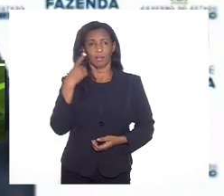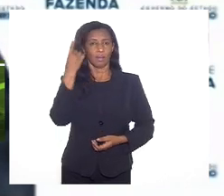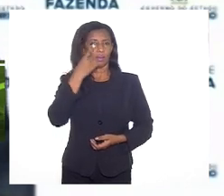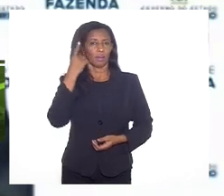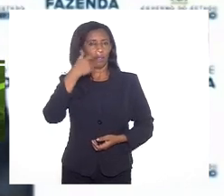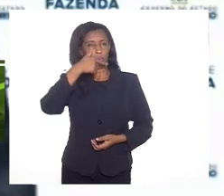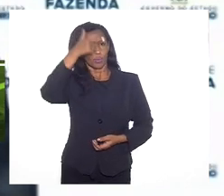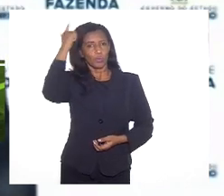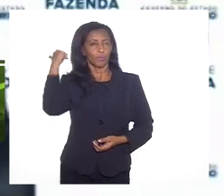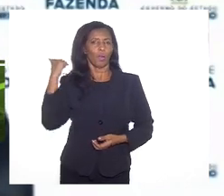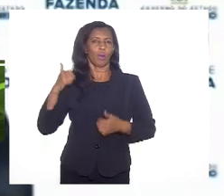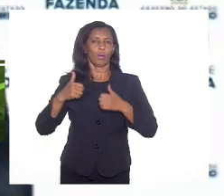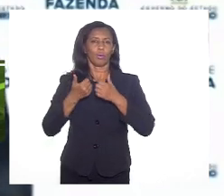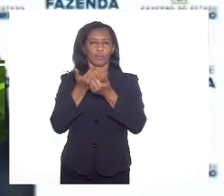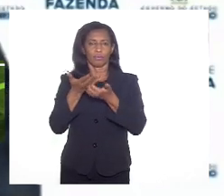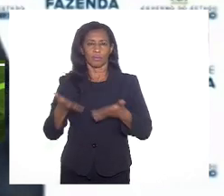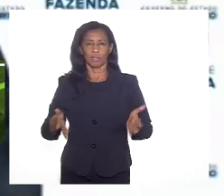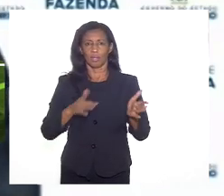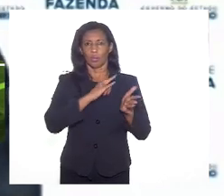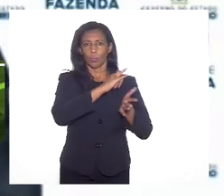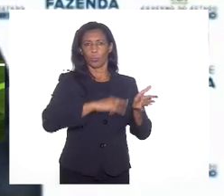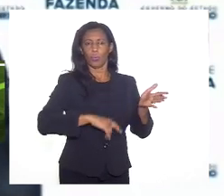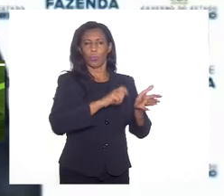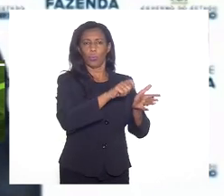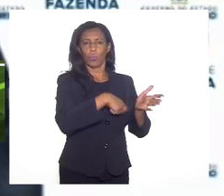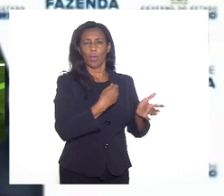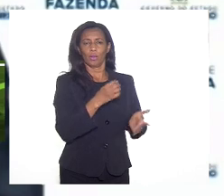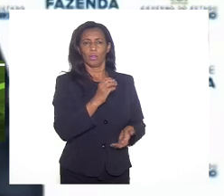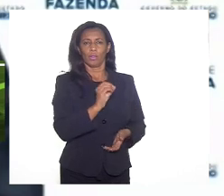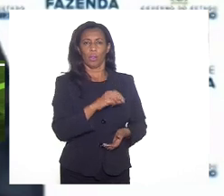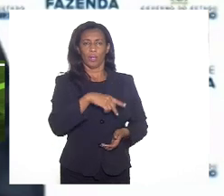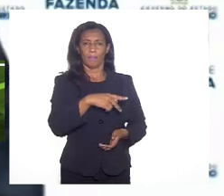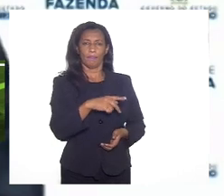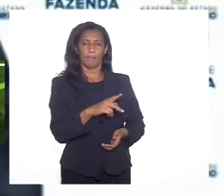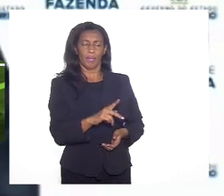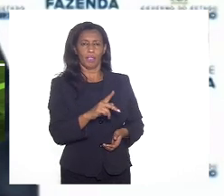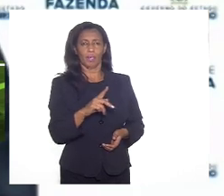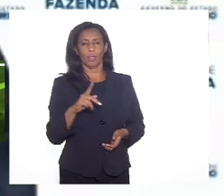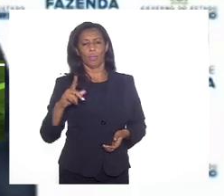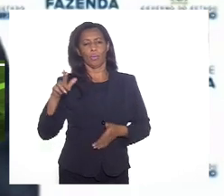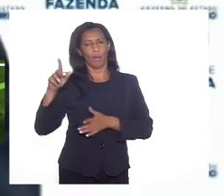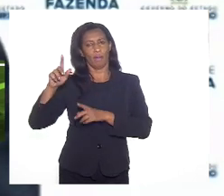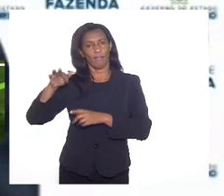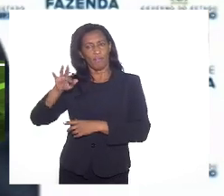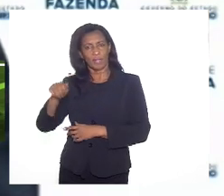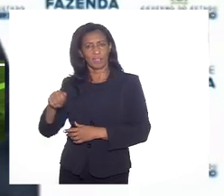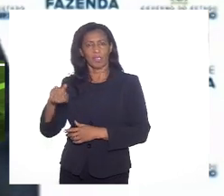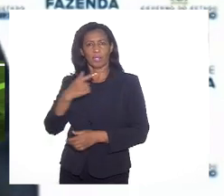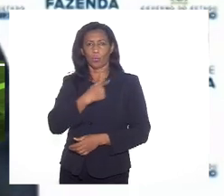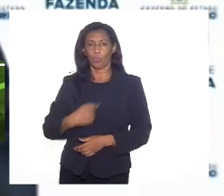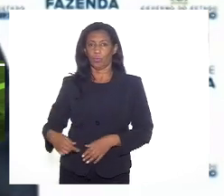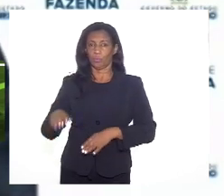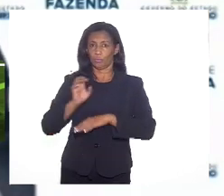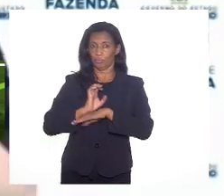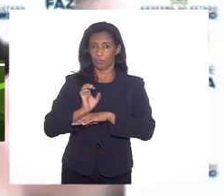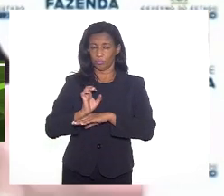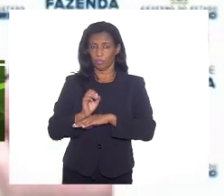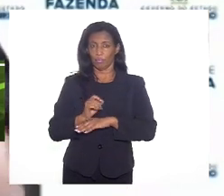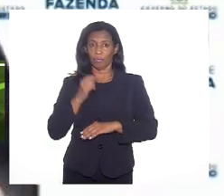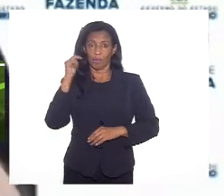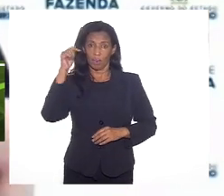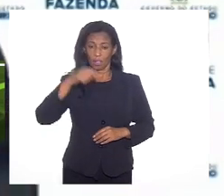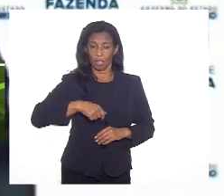na cerimônia de assinatura do convênio da ANP com a Fazenda, com o governo do Estado, de que é